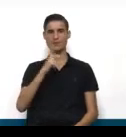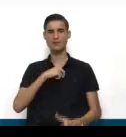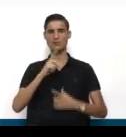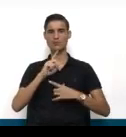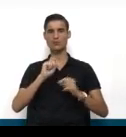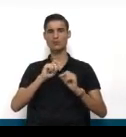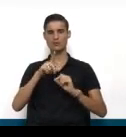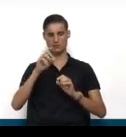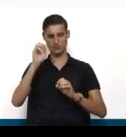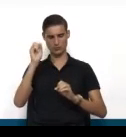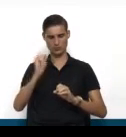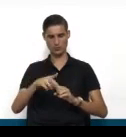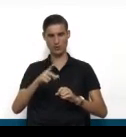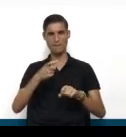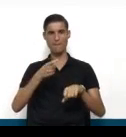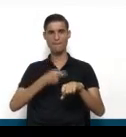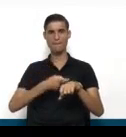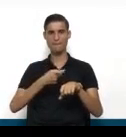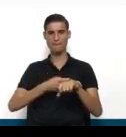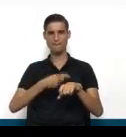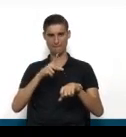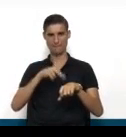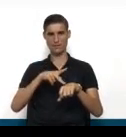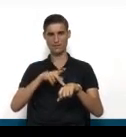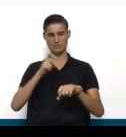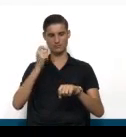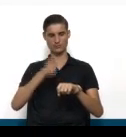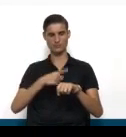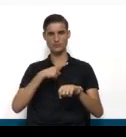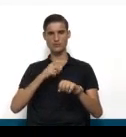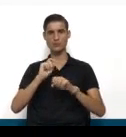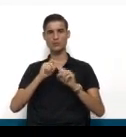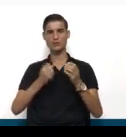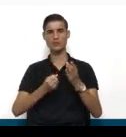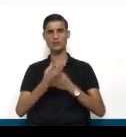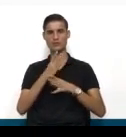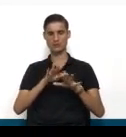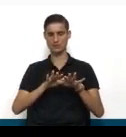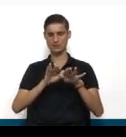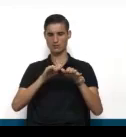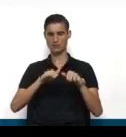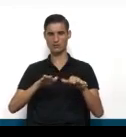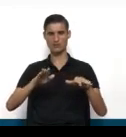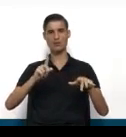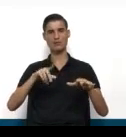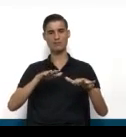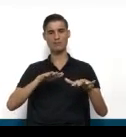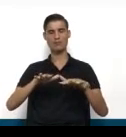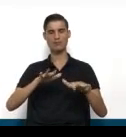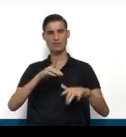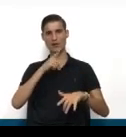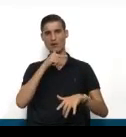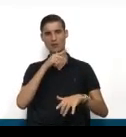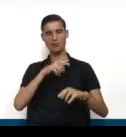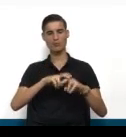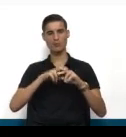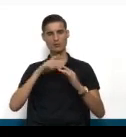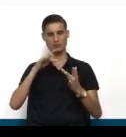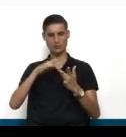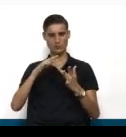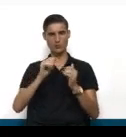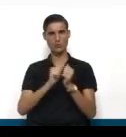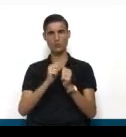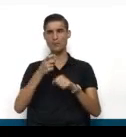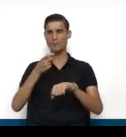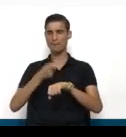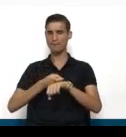então, essa onda, né? E essas ondas são criadas pelo movimento da água após aí o contato